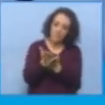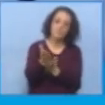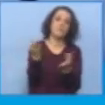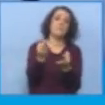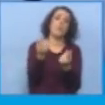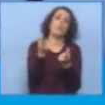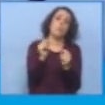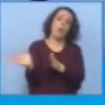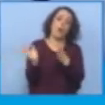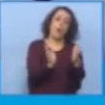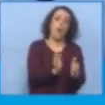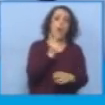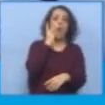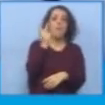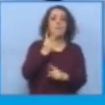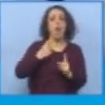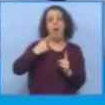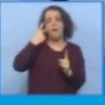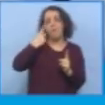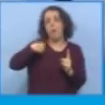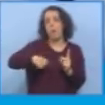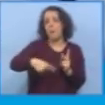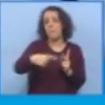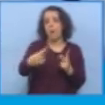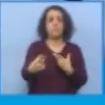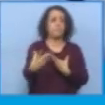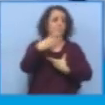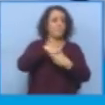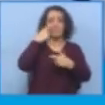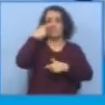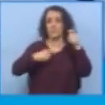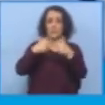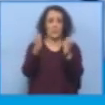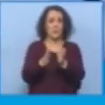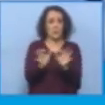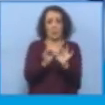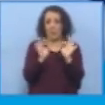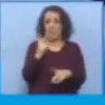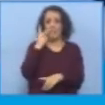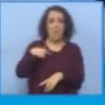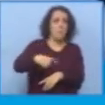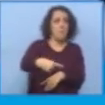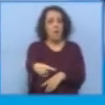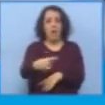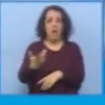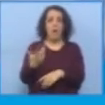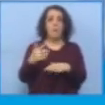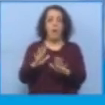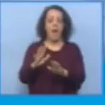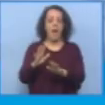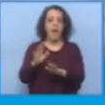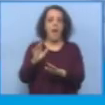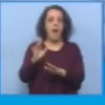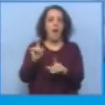rotina também entra na vida de toda a gente e as coisas são mais complicadas no dia-a-dia, mas quando esta chama lá